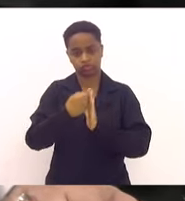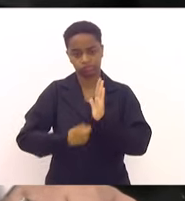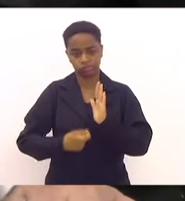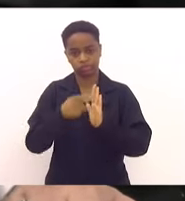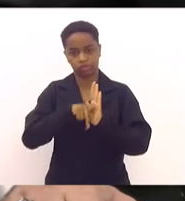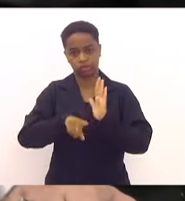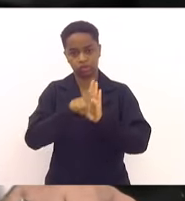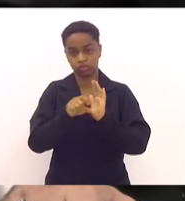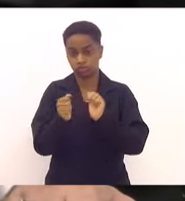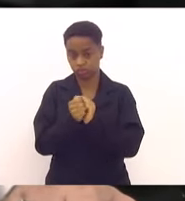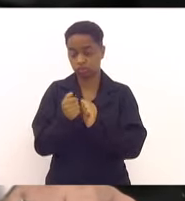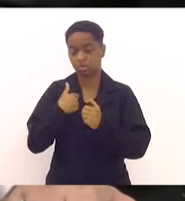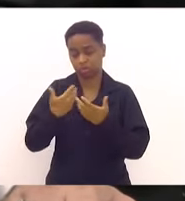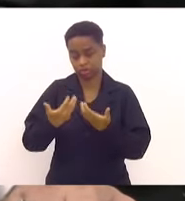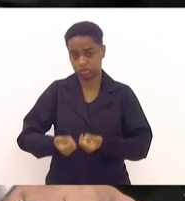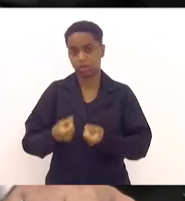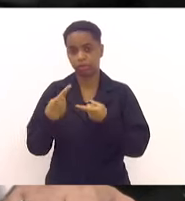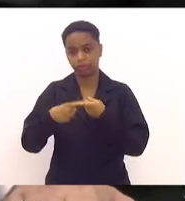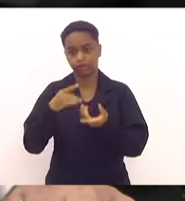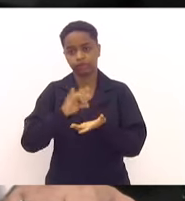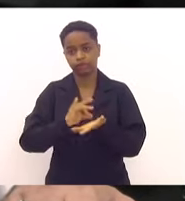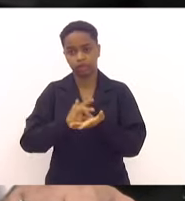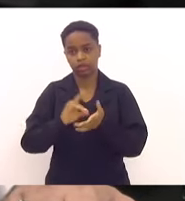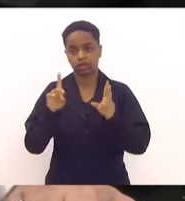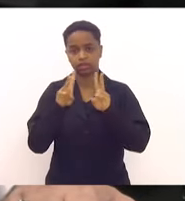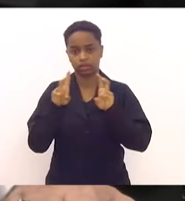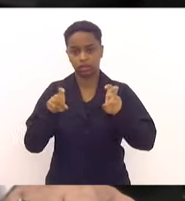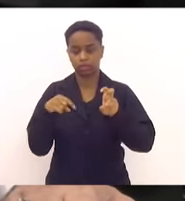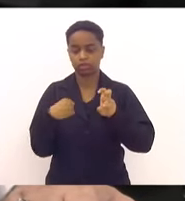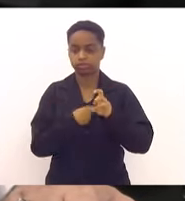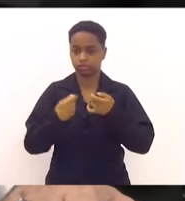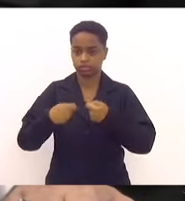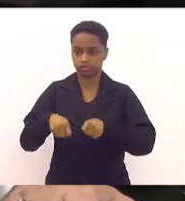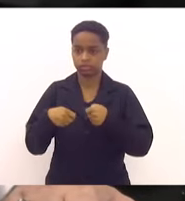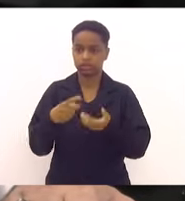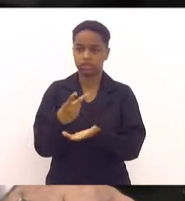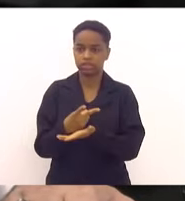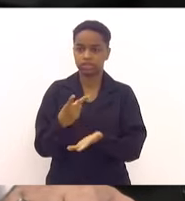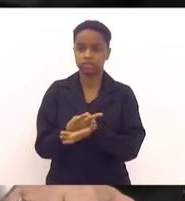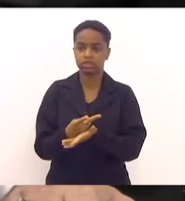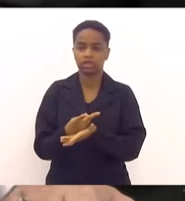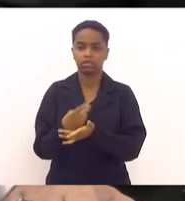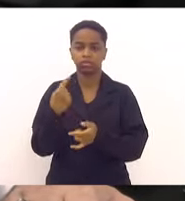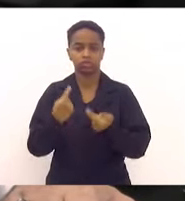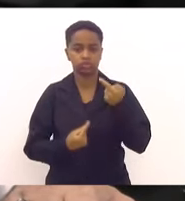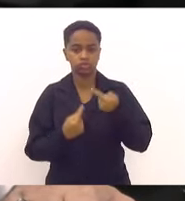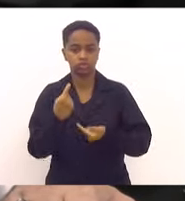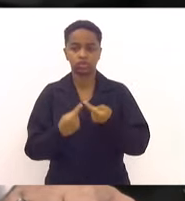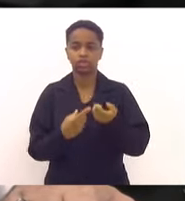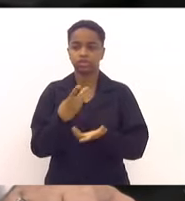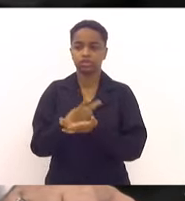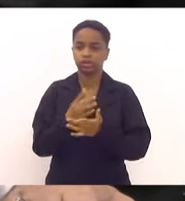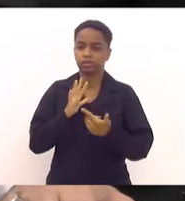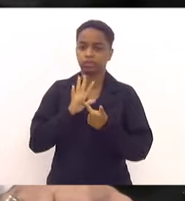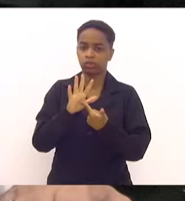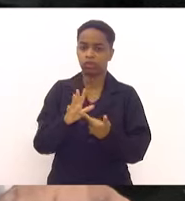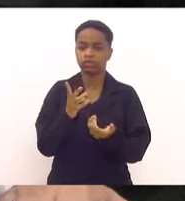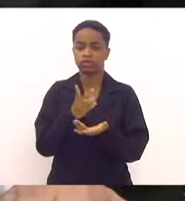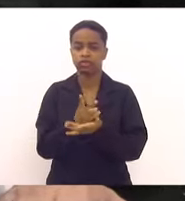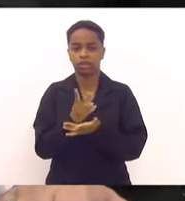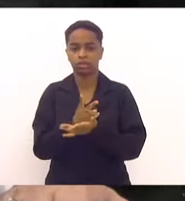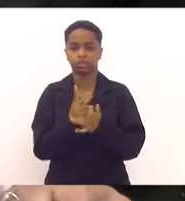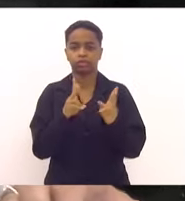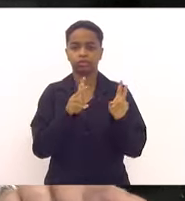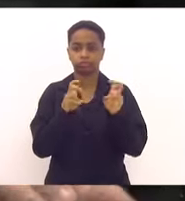porque, de fato, é um tema que a gente precisa estar sempre não é, trazendo a baila para discussão. E sei que